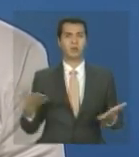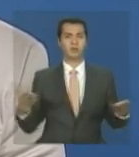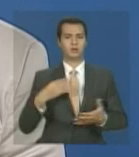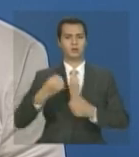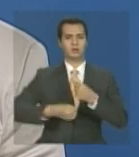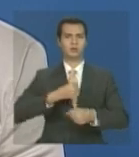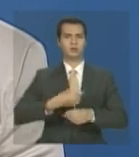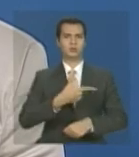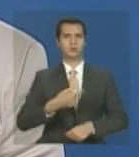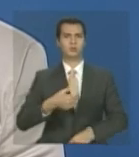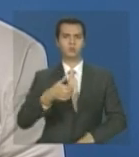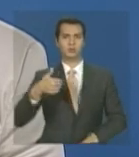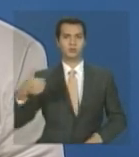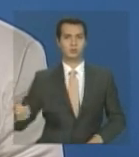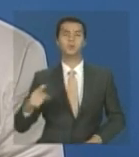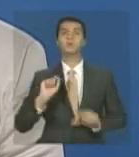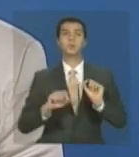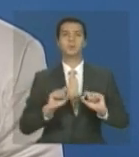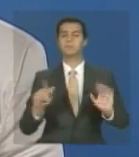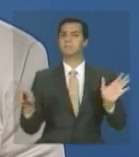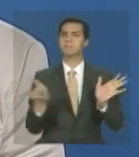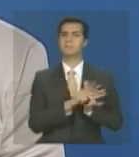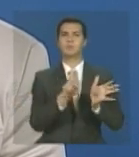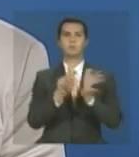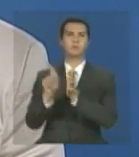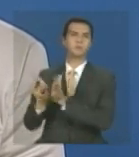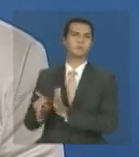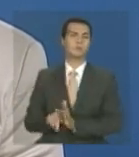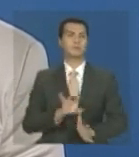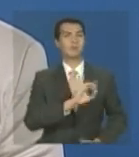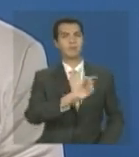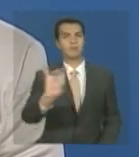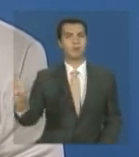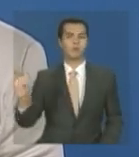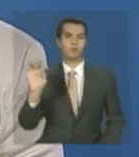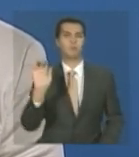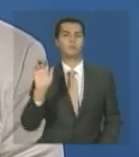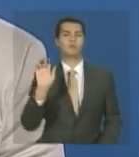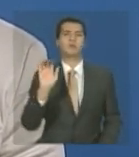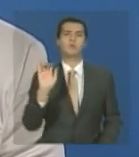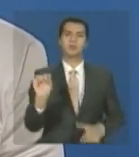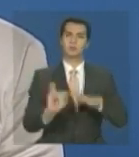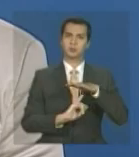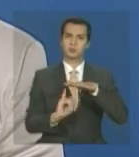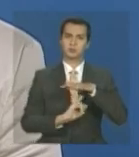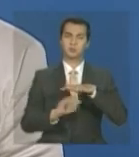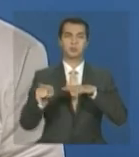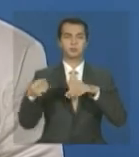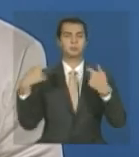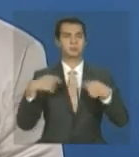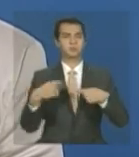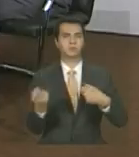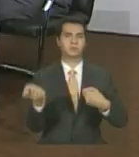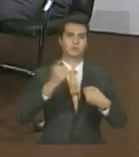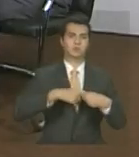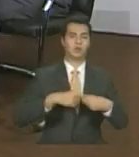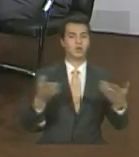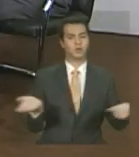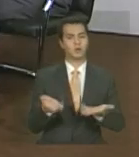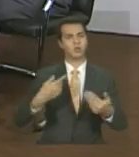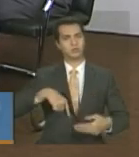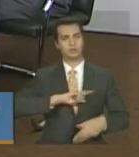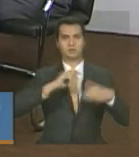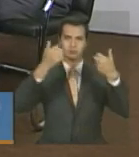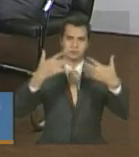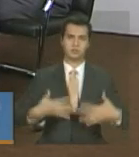respondido diretamente pelas entidades. Então, nós vamos explicar aqui, né, nos próximos blocos, como as entidades vão obter suas senhas, como é que elas